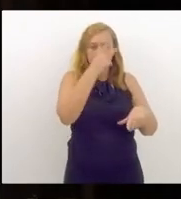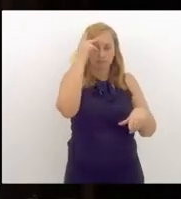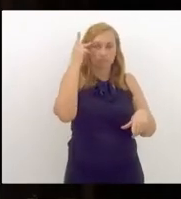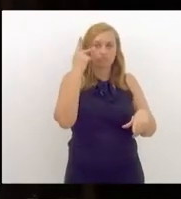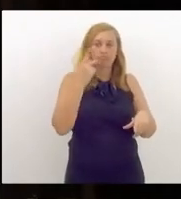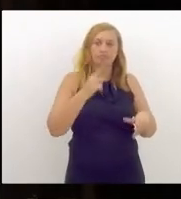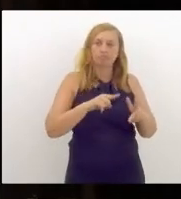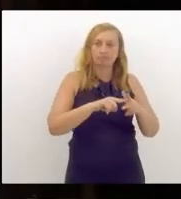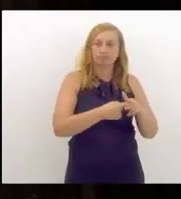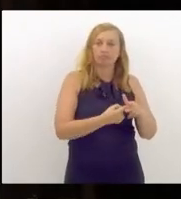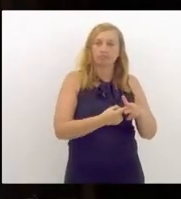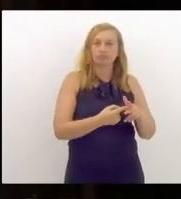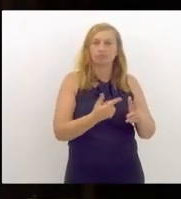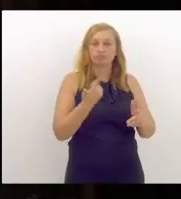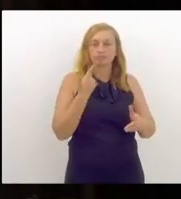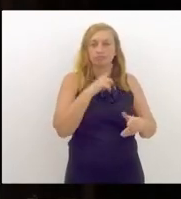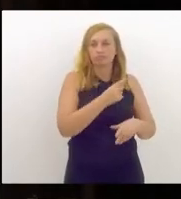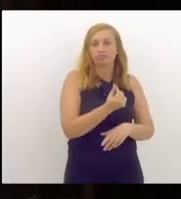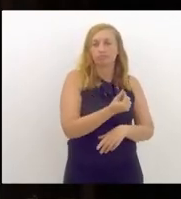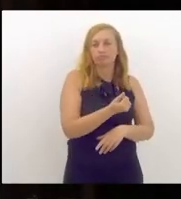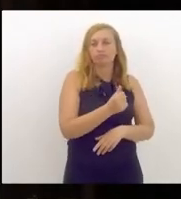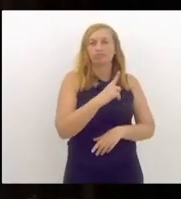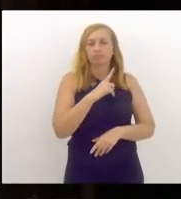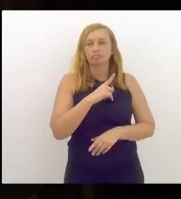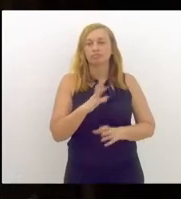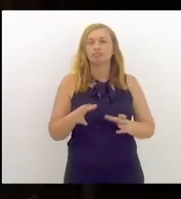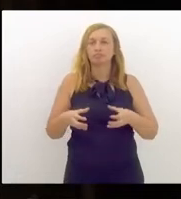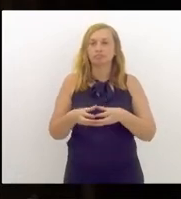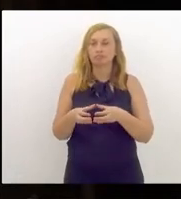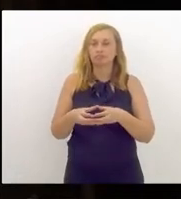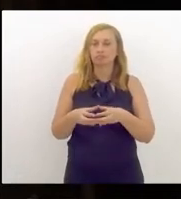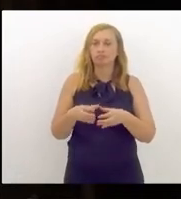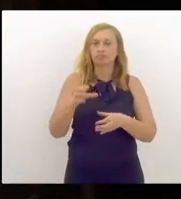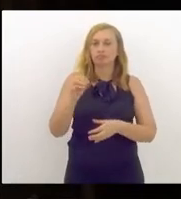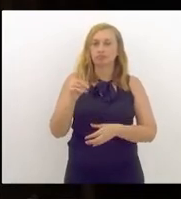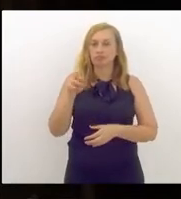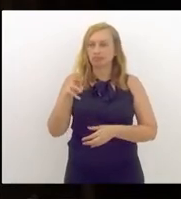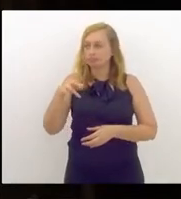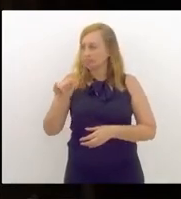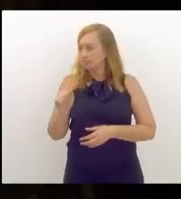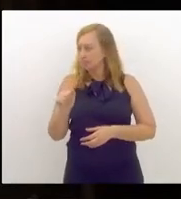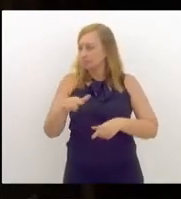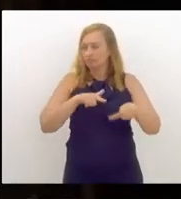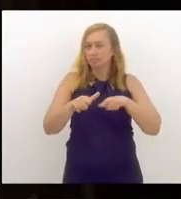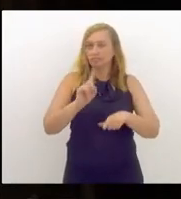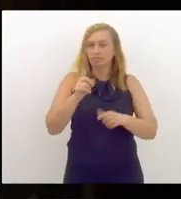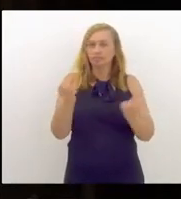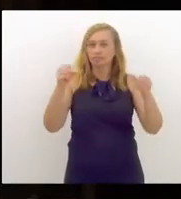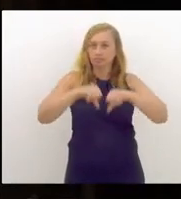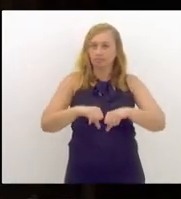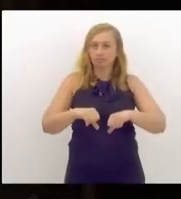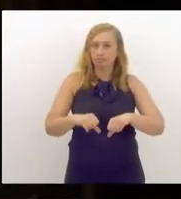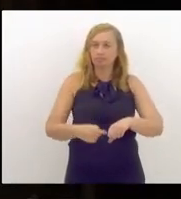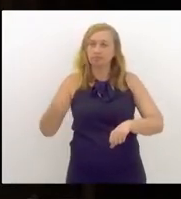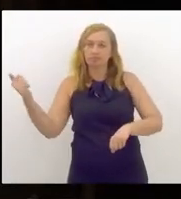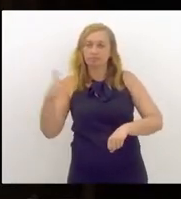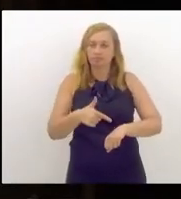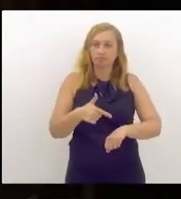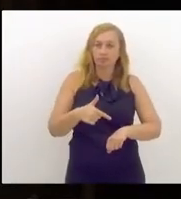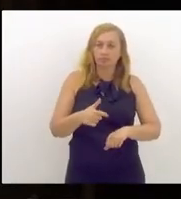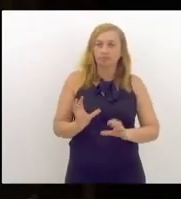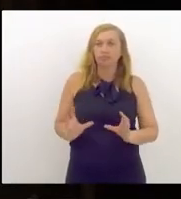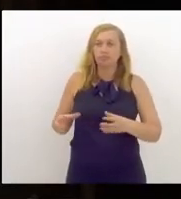riqueza os trabalhadores que se organizam cooperativa trabalha não são trabalhadores piores do que os que constrói as cooperativas médicas